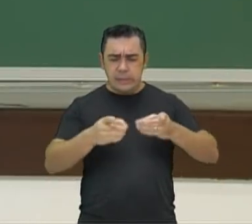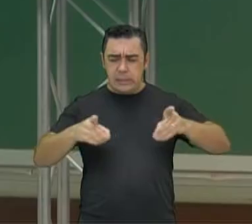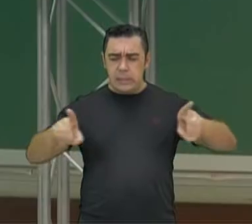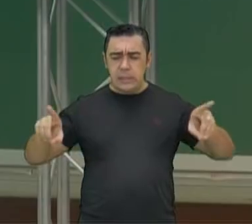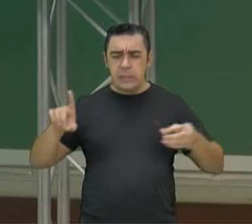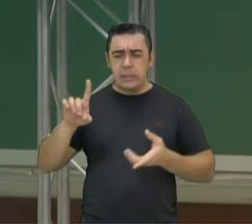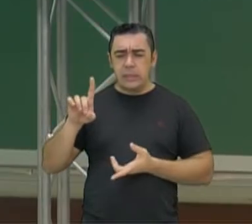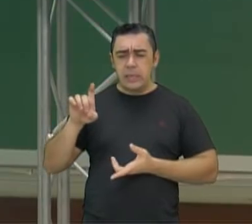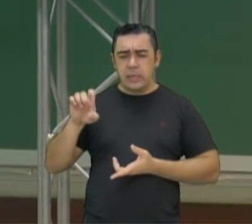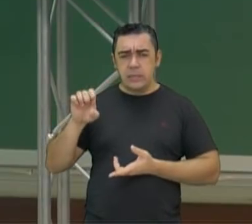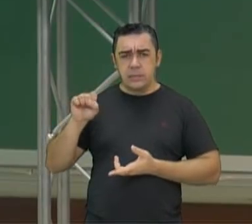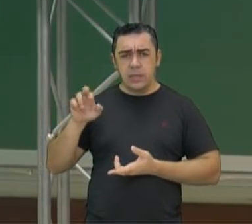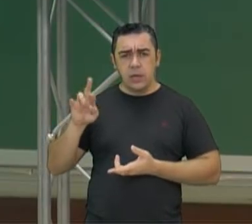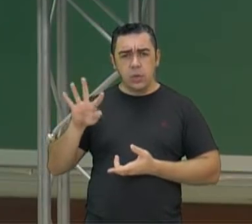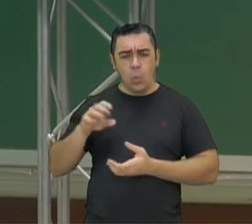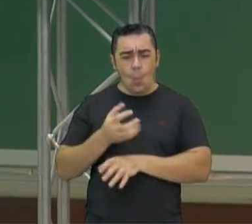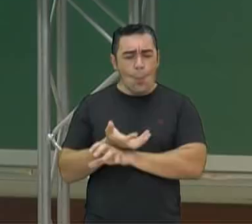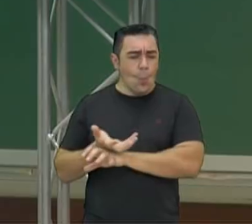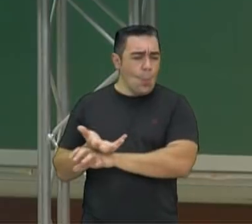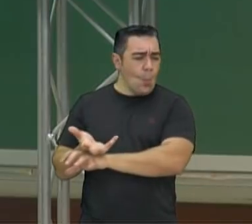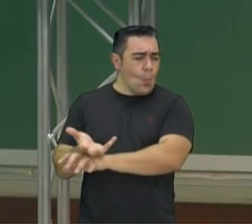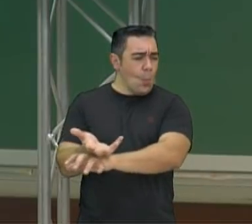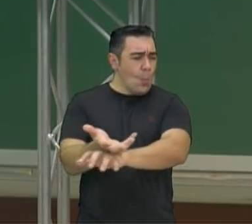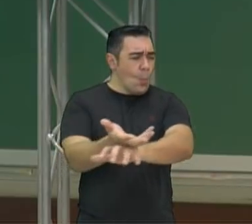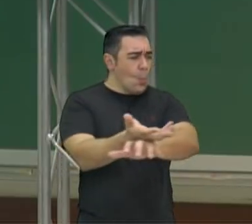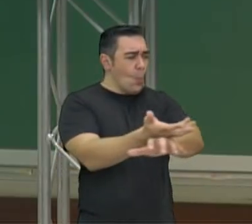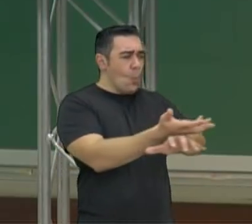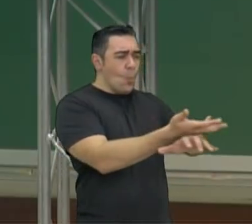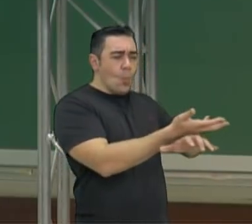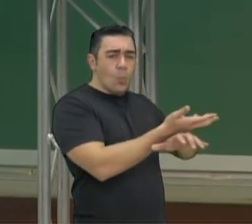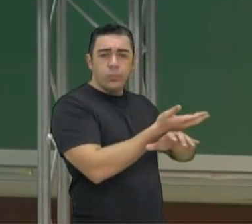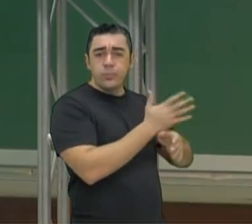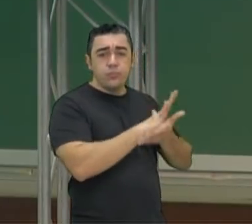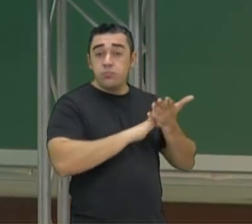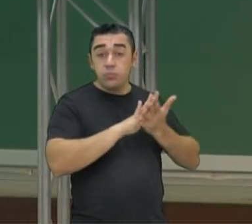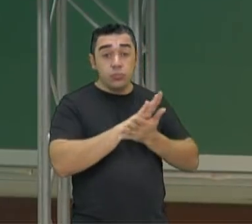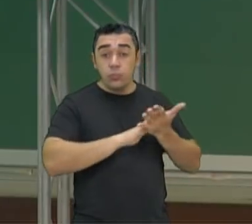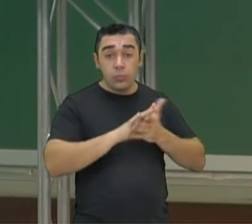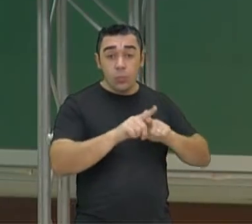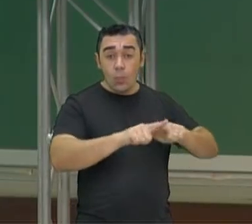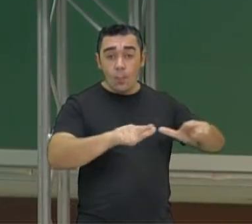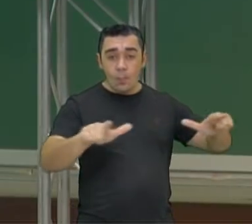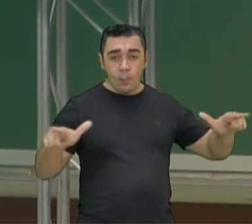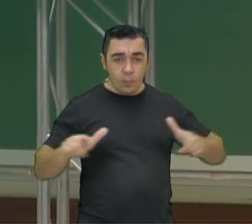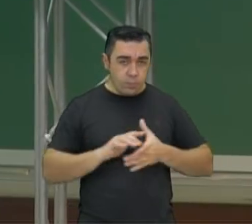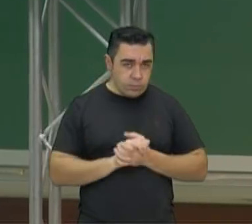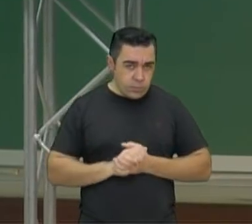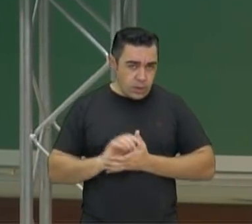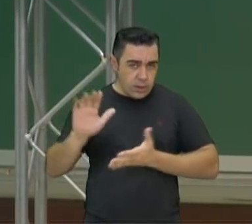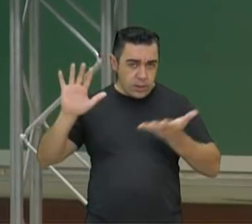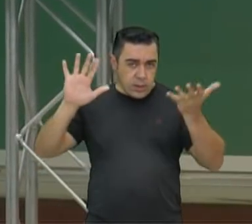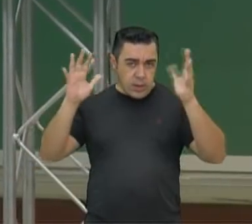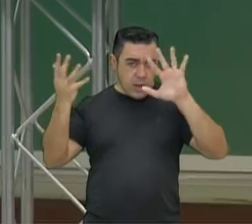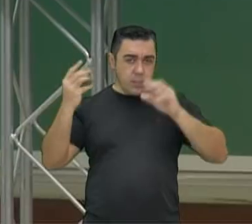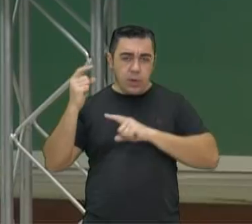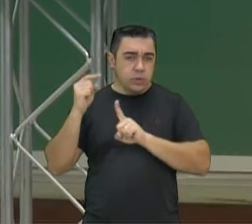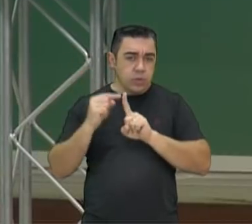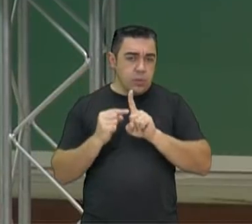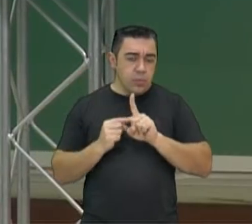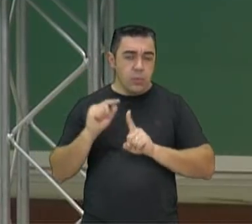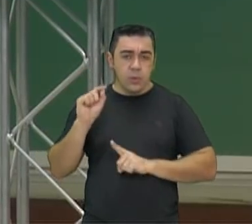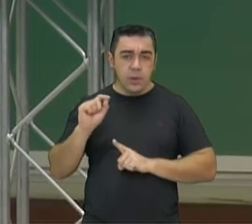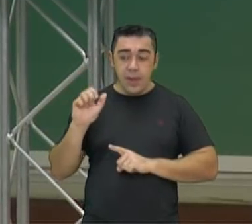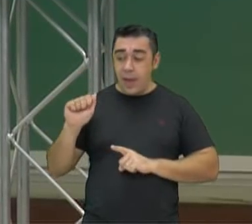pergunta. Deserto é ausência de vegetação. Clima do tipo lá do deserto é o